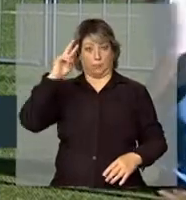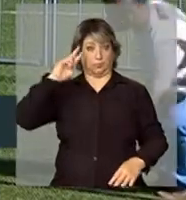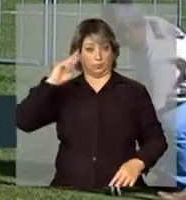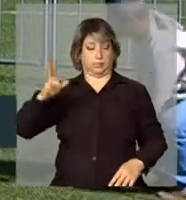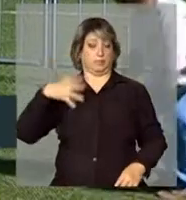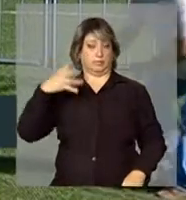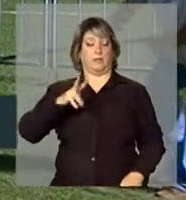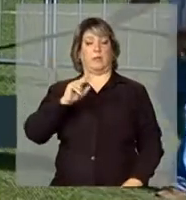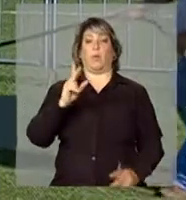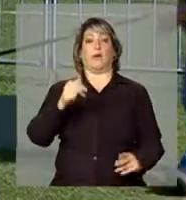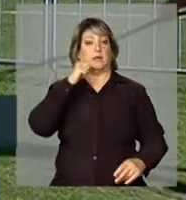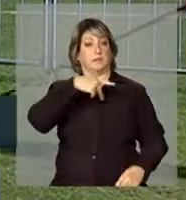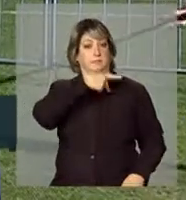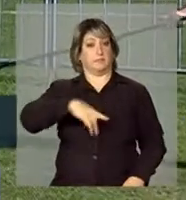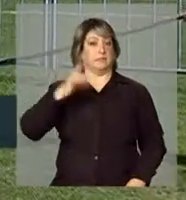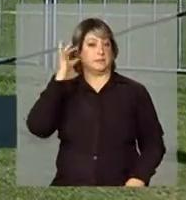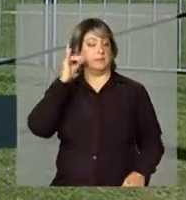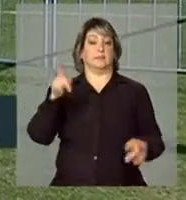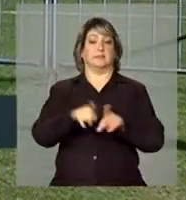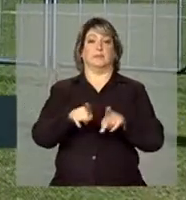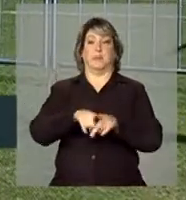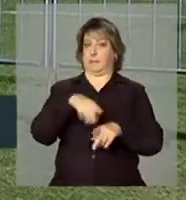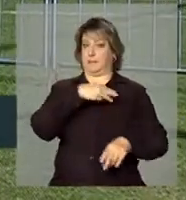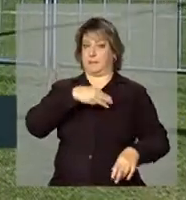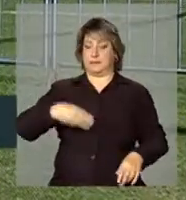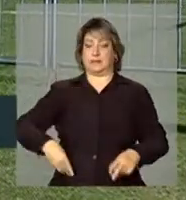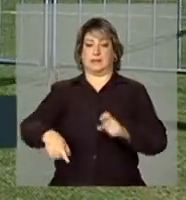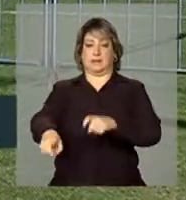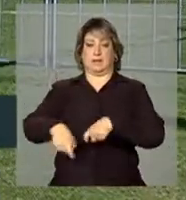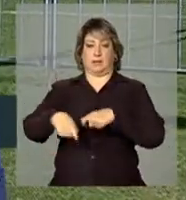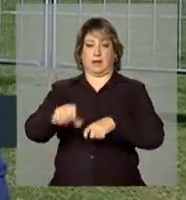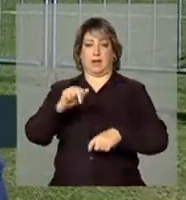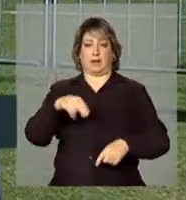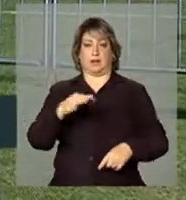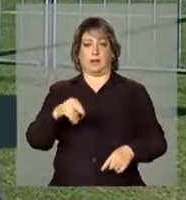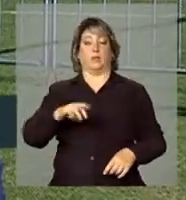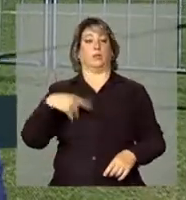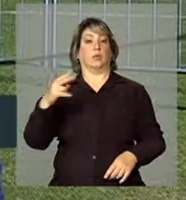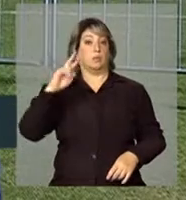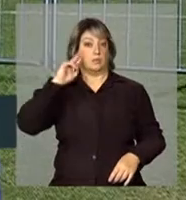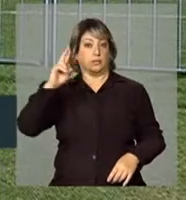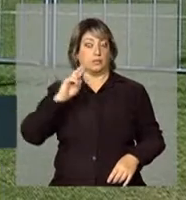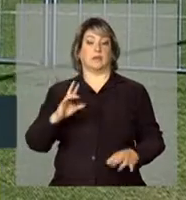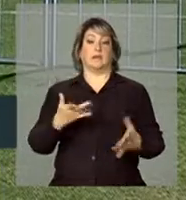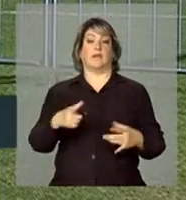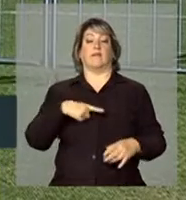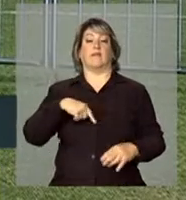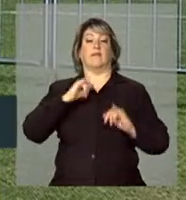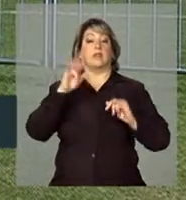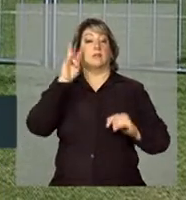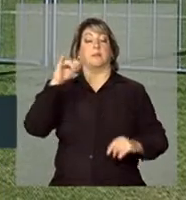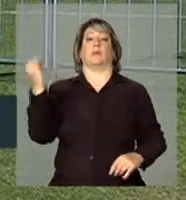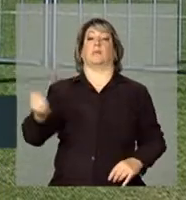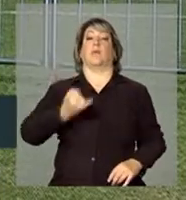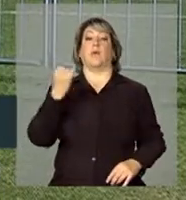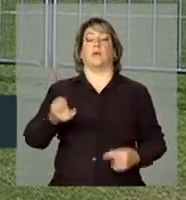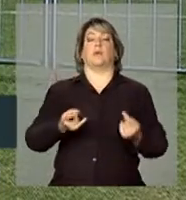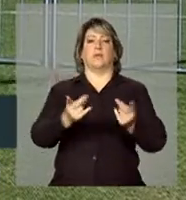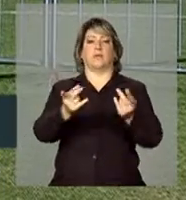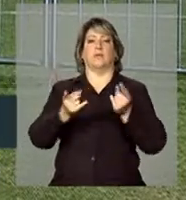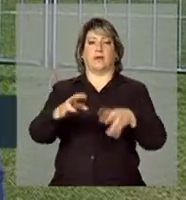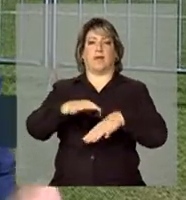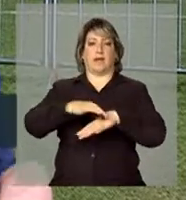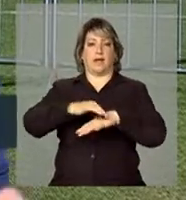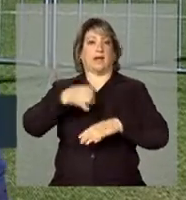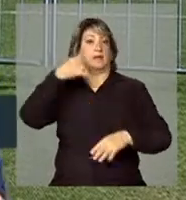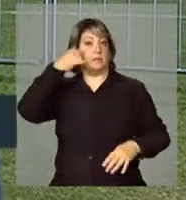caso da presidenta Dilma Rousseff, o ministro da Agricultura Antônio Andrade, essas autoridades devem destacar a importância da exportação de carne